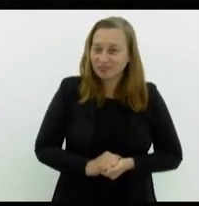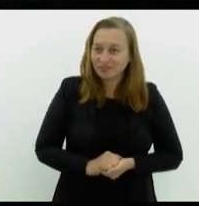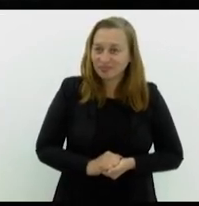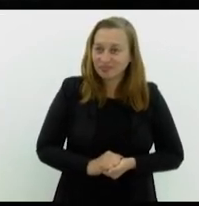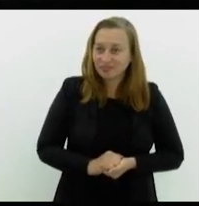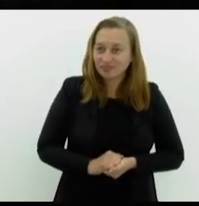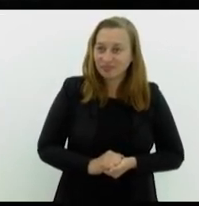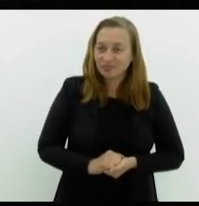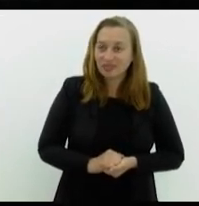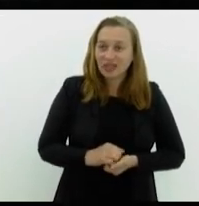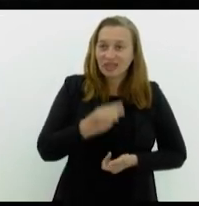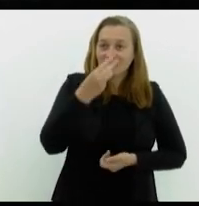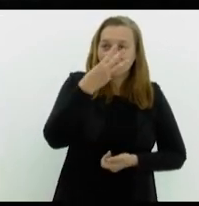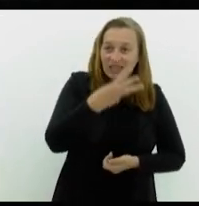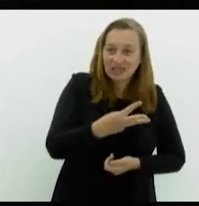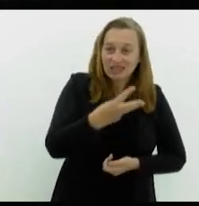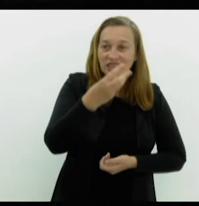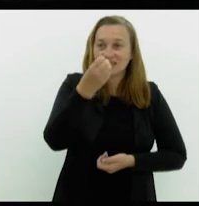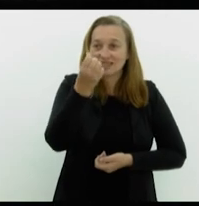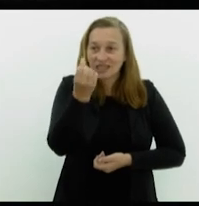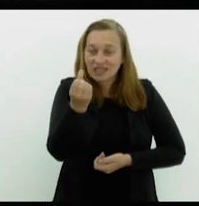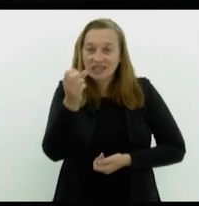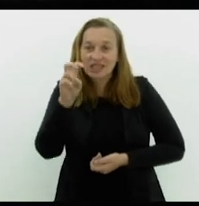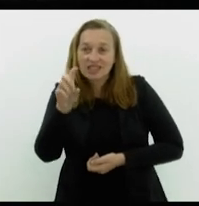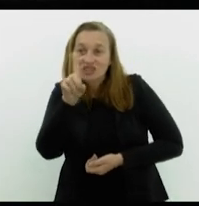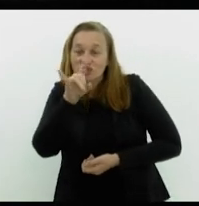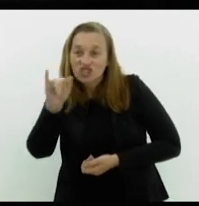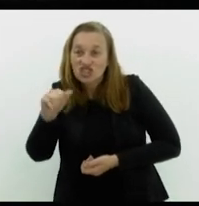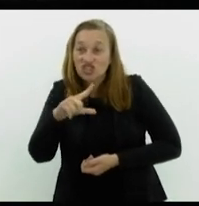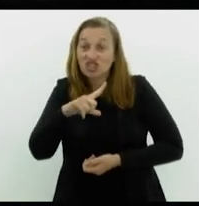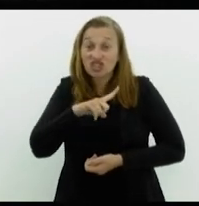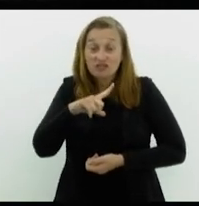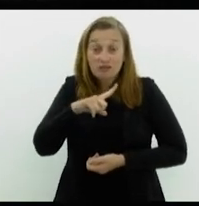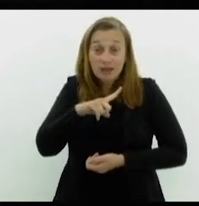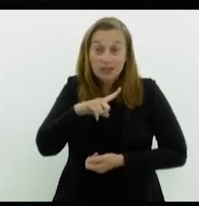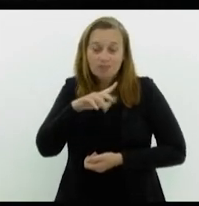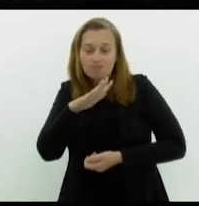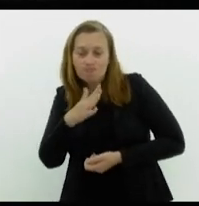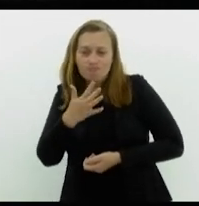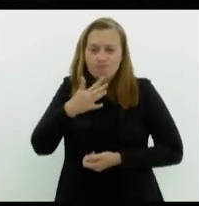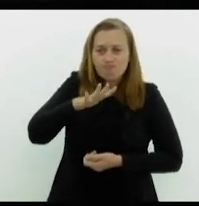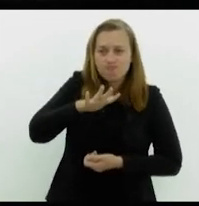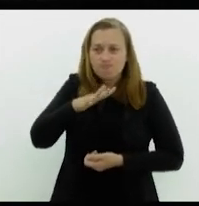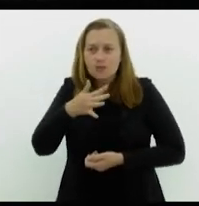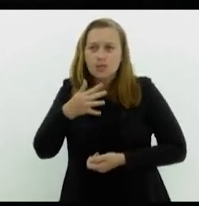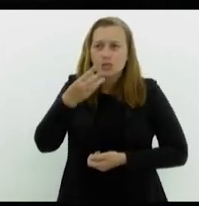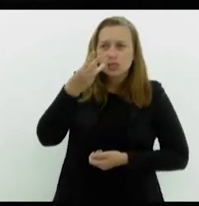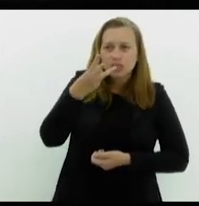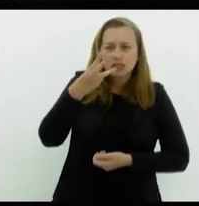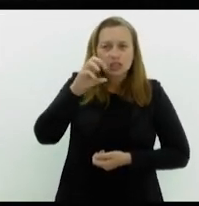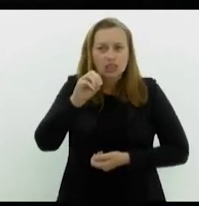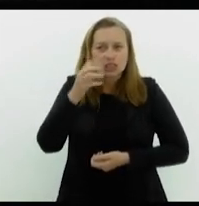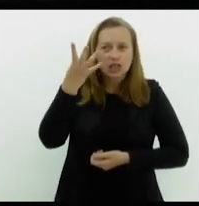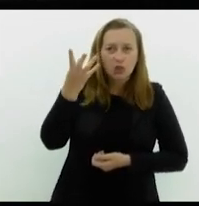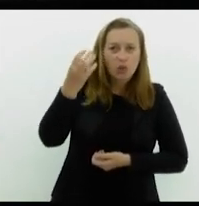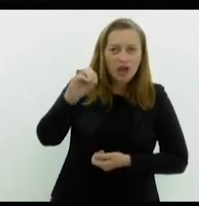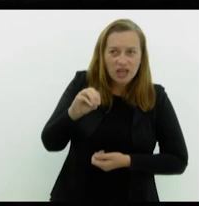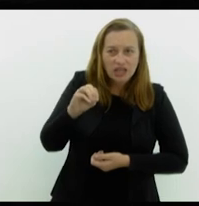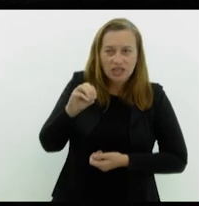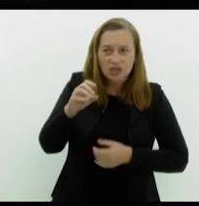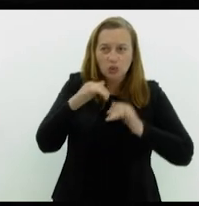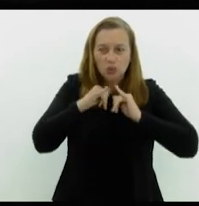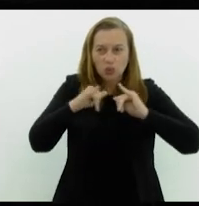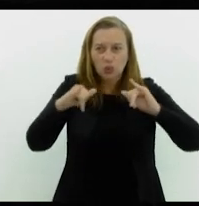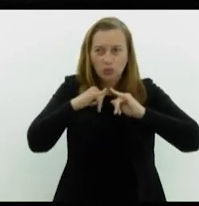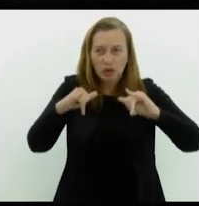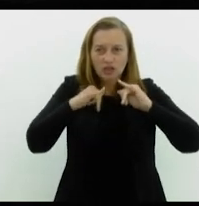se em 365 dias tivéssemos ao menos uns 30, 40 com tanta notícia